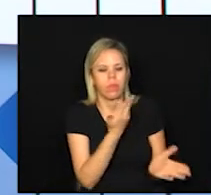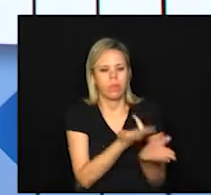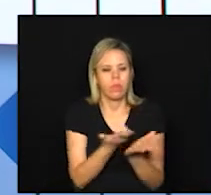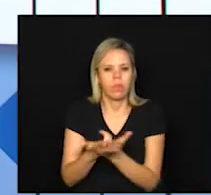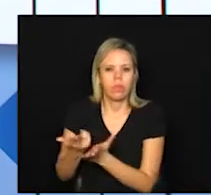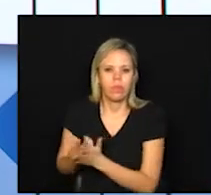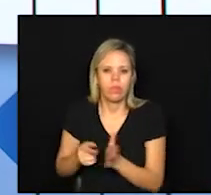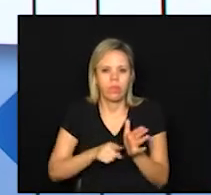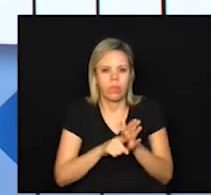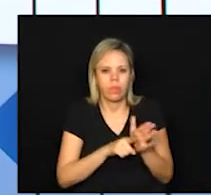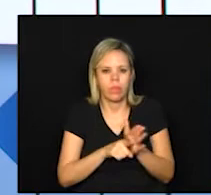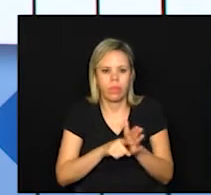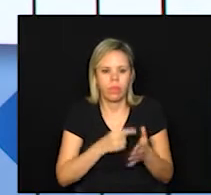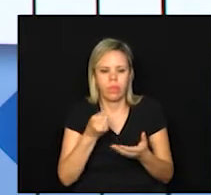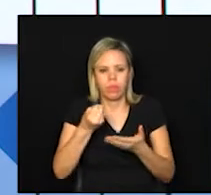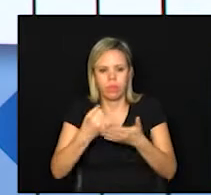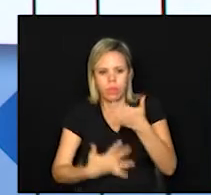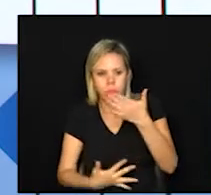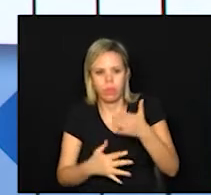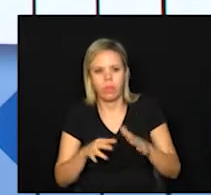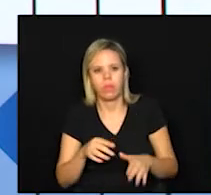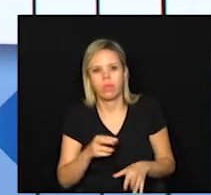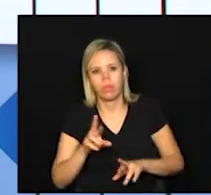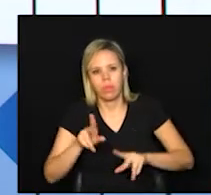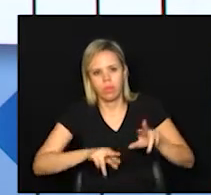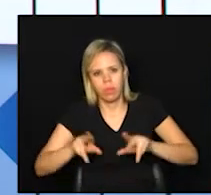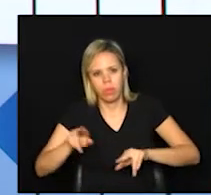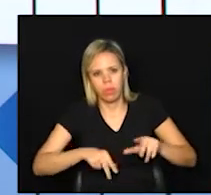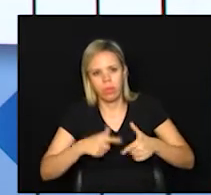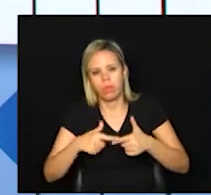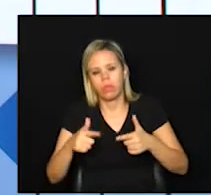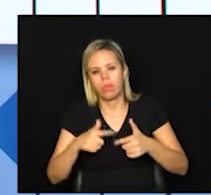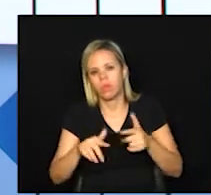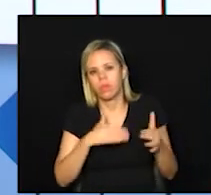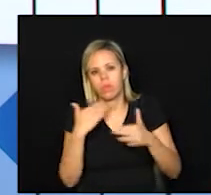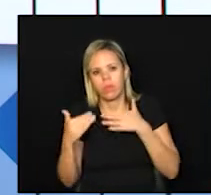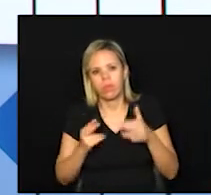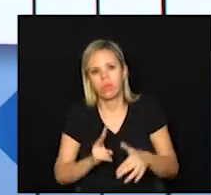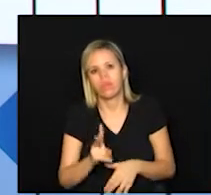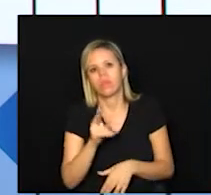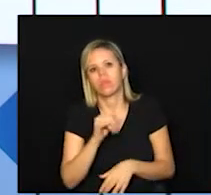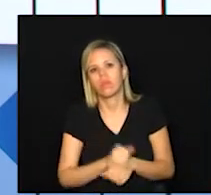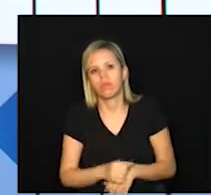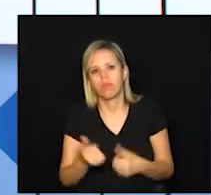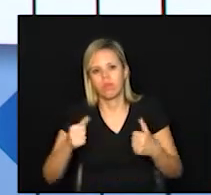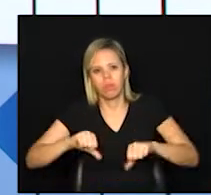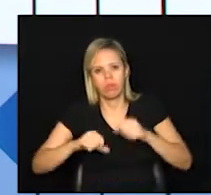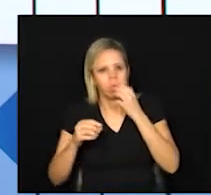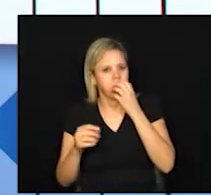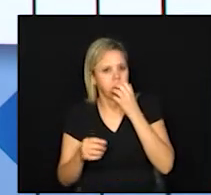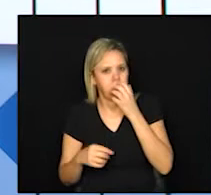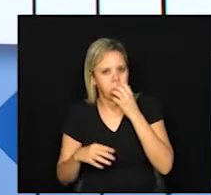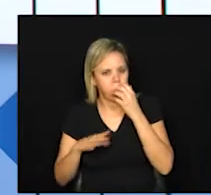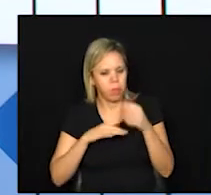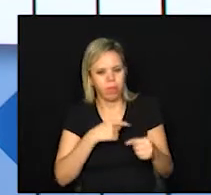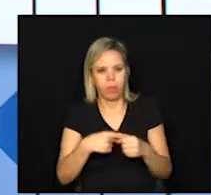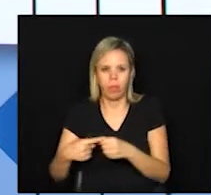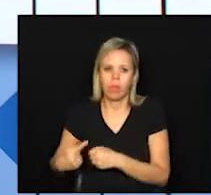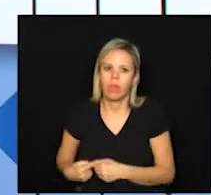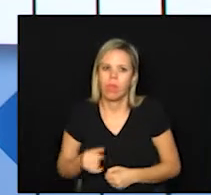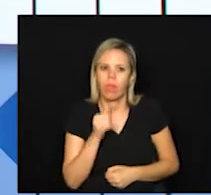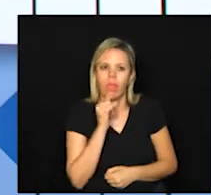internações, de acordo com esse relatório, as variações de casos e mortes seguiram negativas na nossa região.